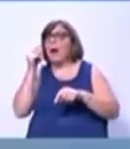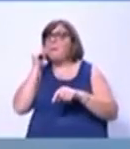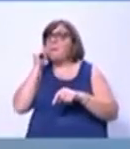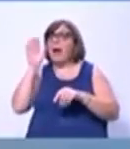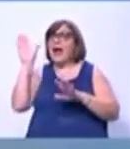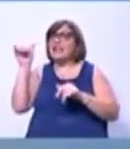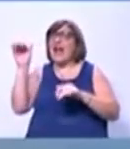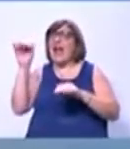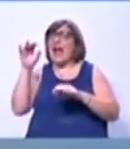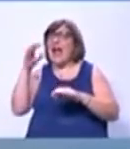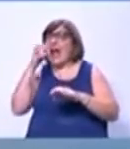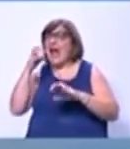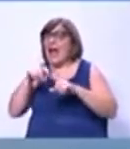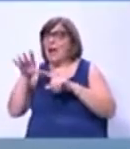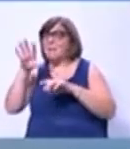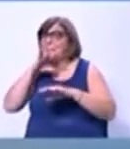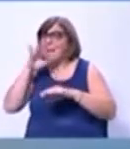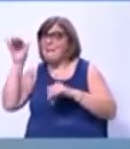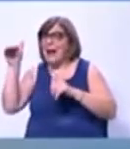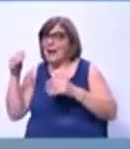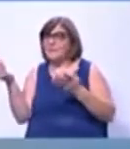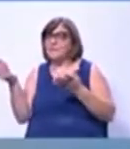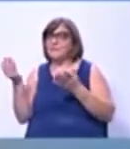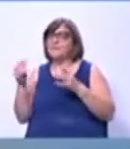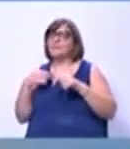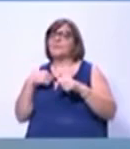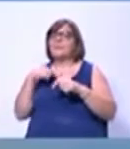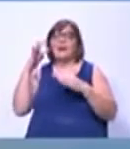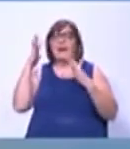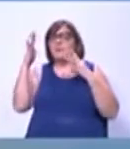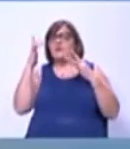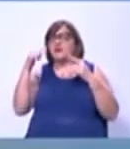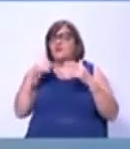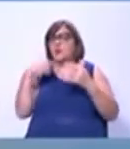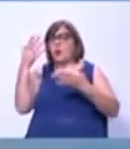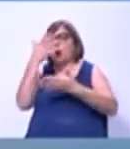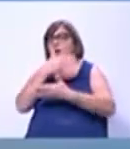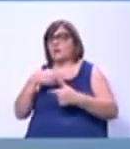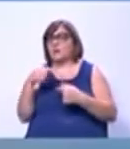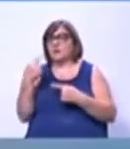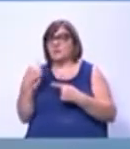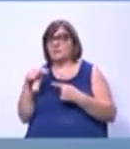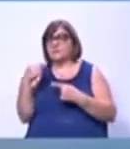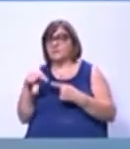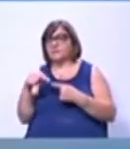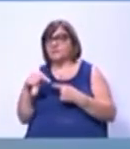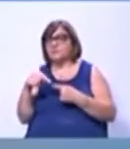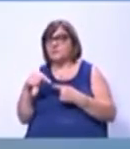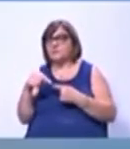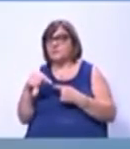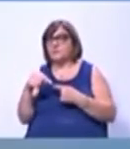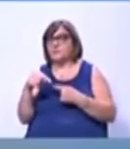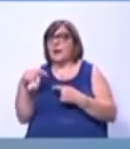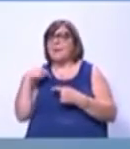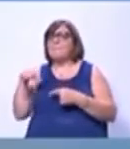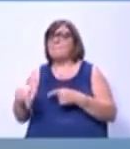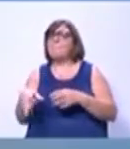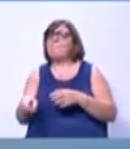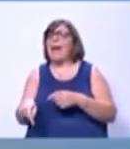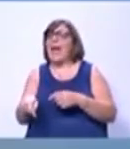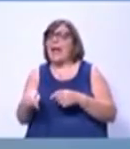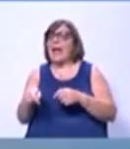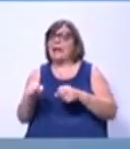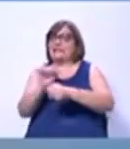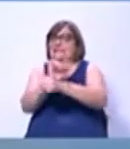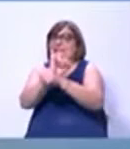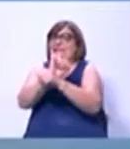não é? E portanto, o que vai acontecer é que, imaginemos que eu durante a noite estaria presa nos meus pés, que é